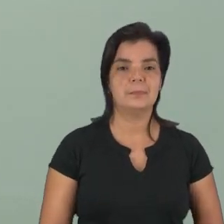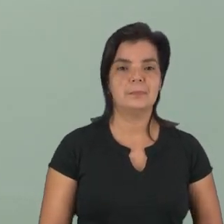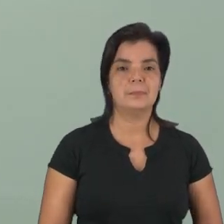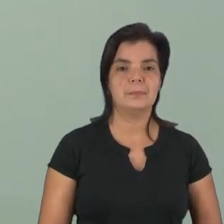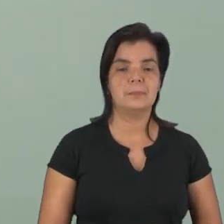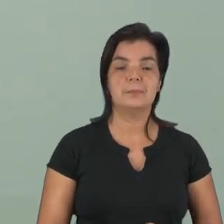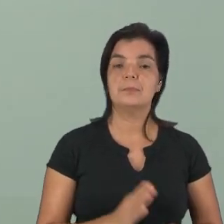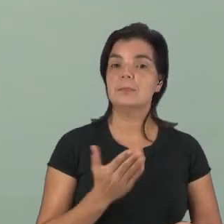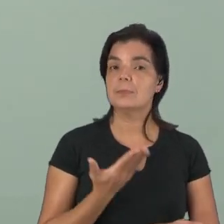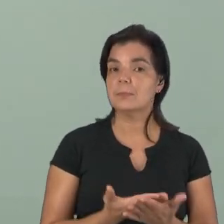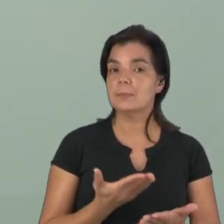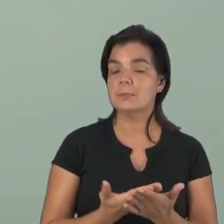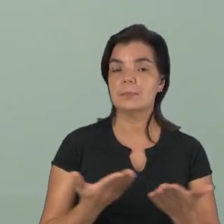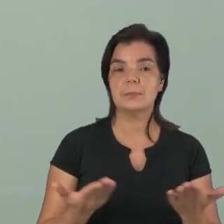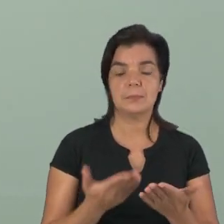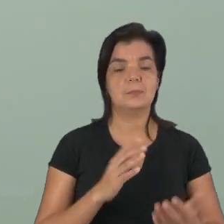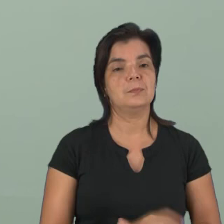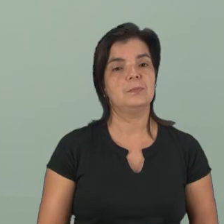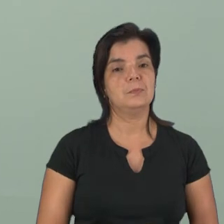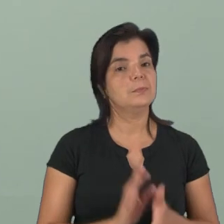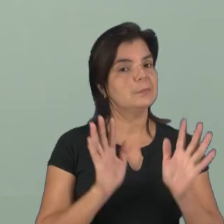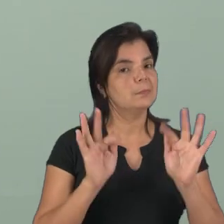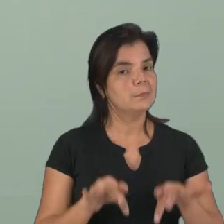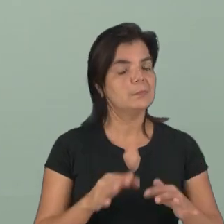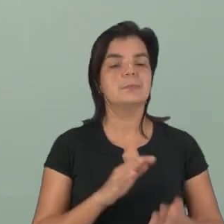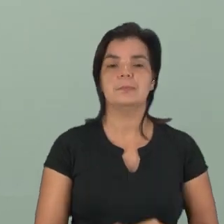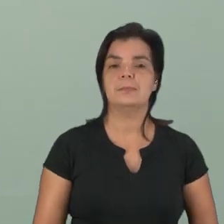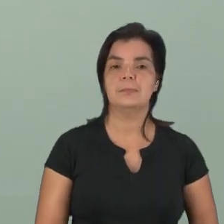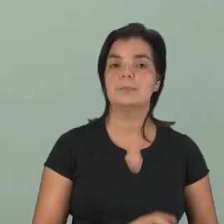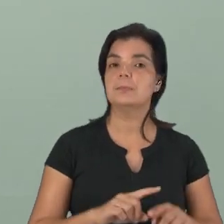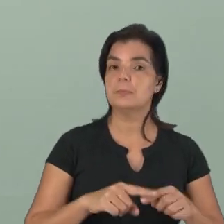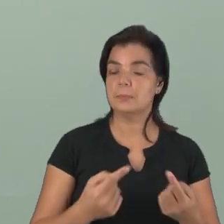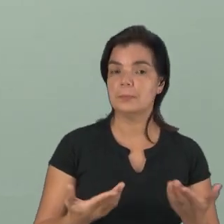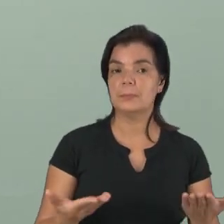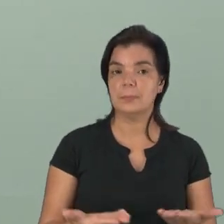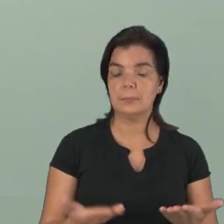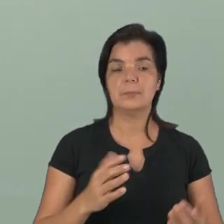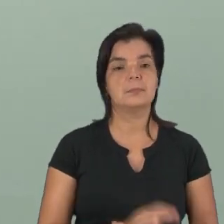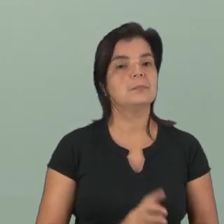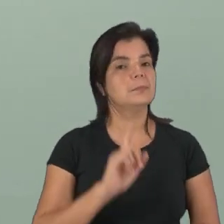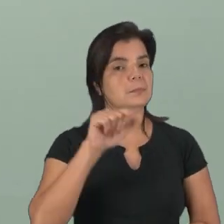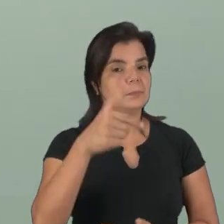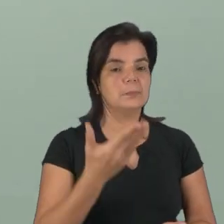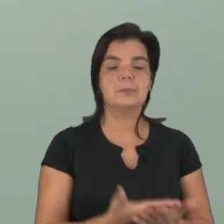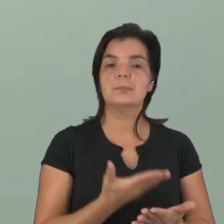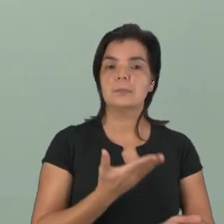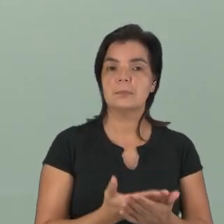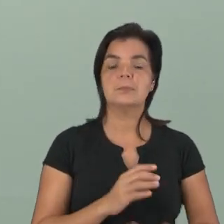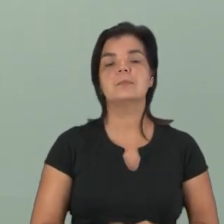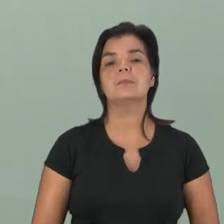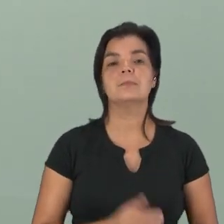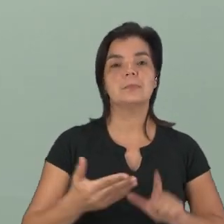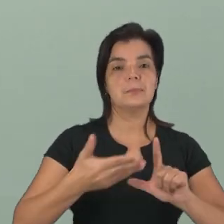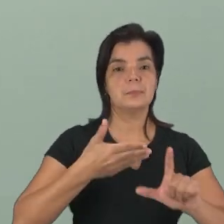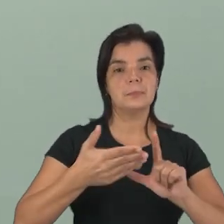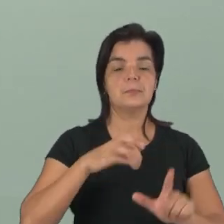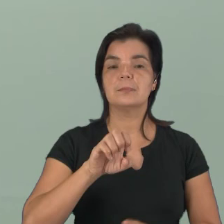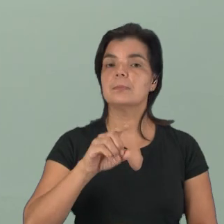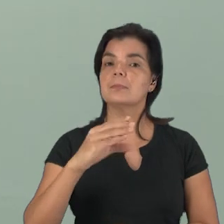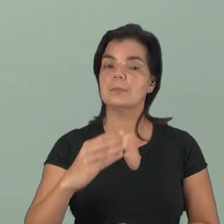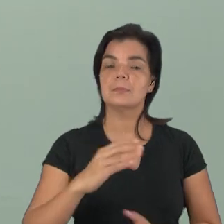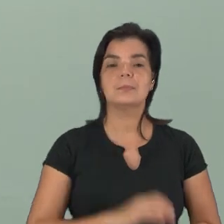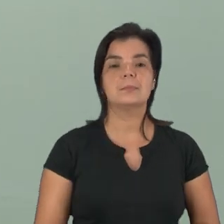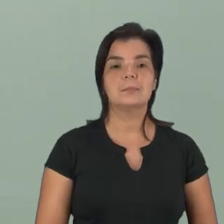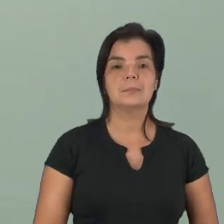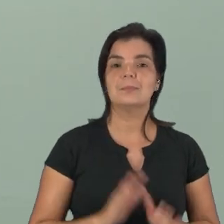a nossa aula de hoje chegou sim mas para esta e outras aulas acesse a plataforma